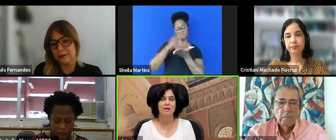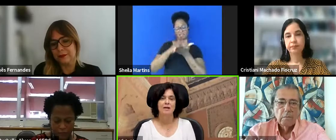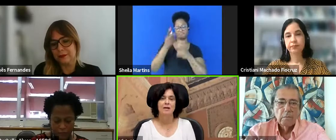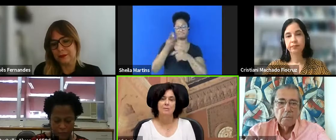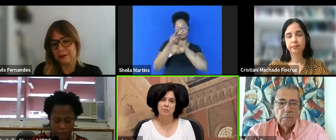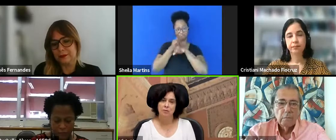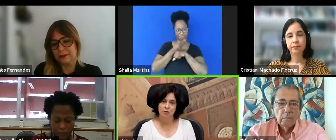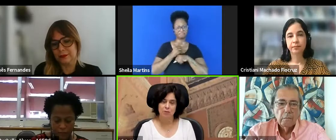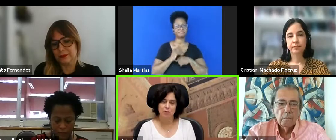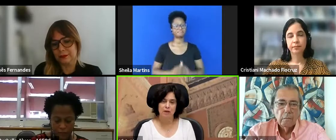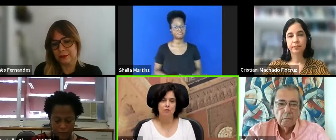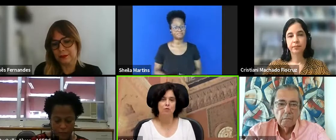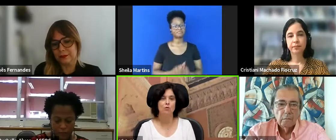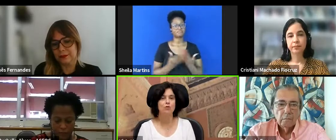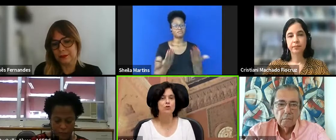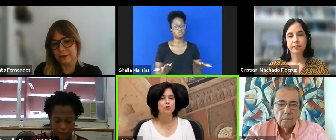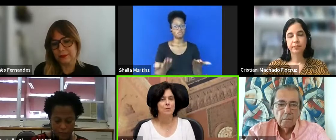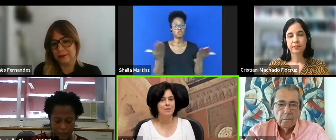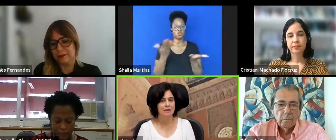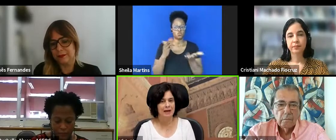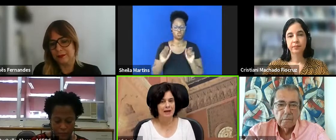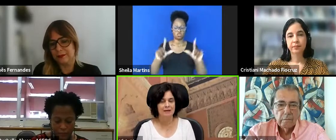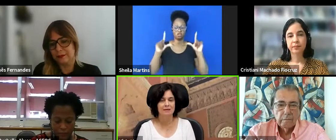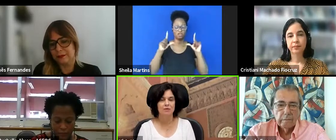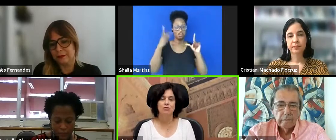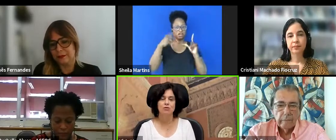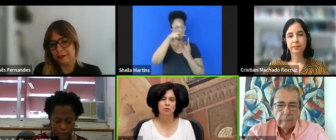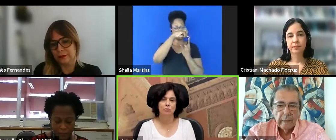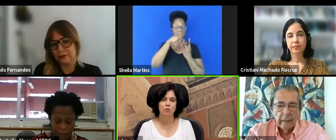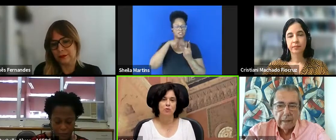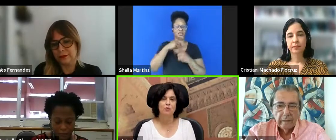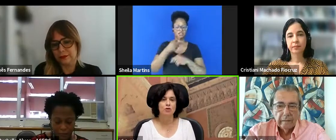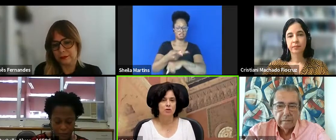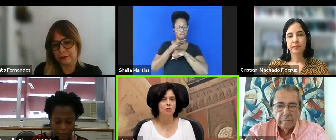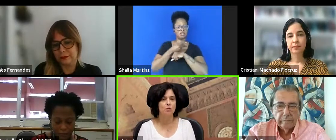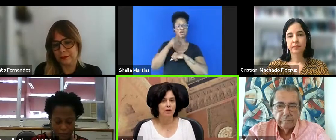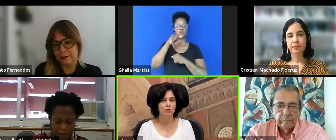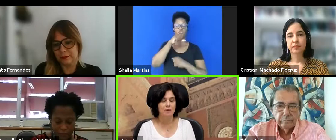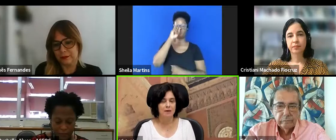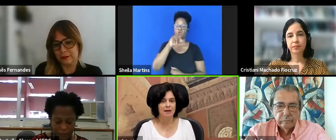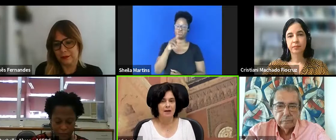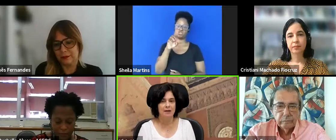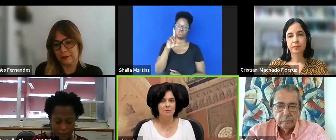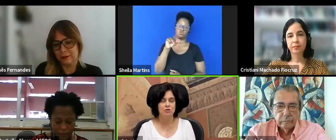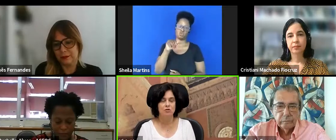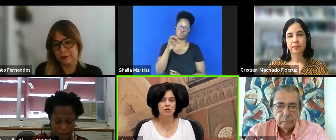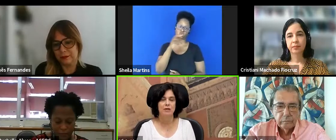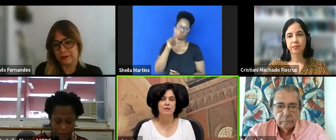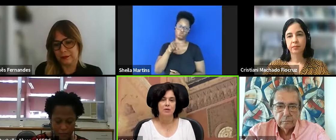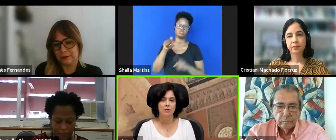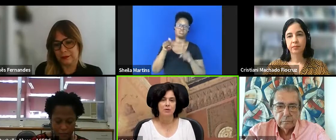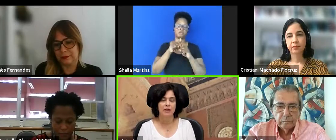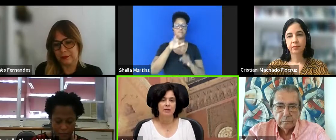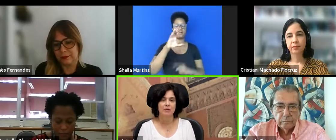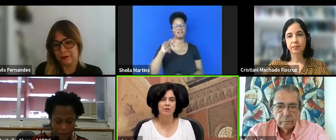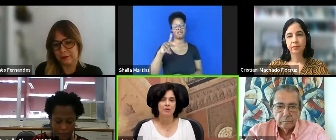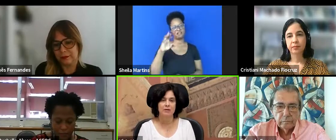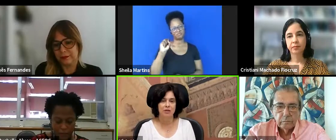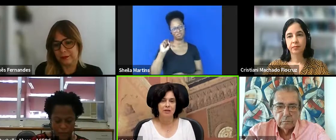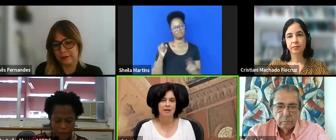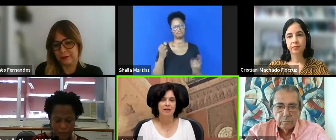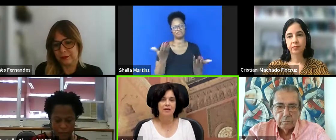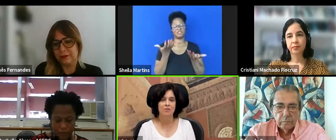premiadas, tanto pela Fiocruz, com a medalha Oswaldo Cruz, quanto pela CAPES. Então, eu